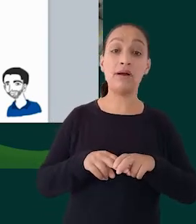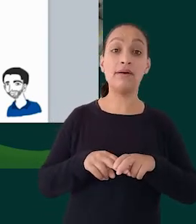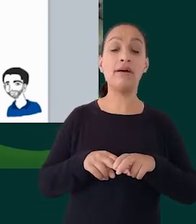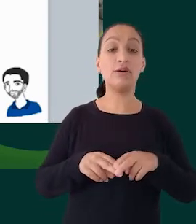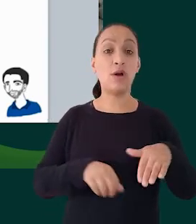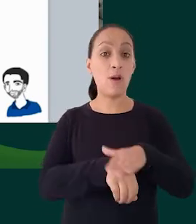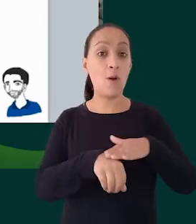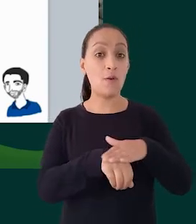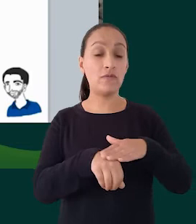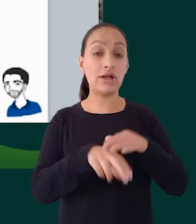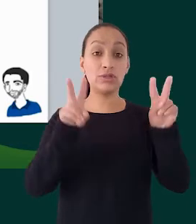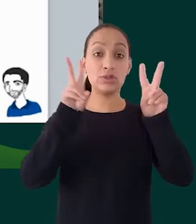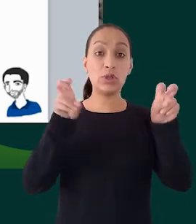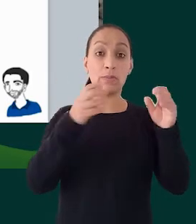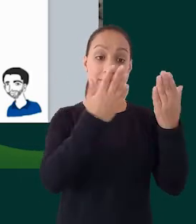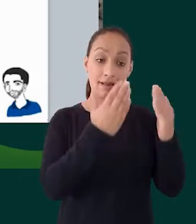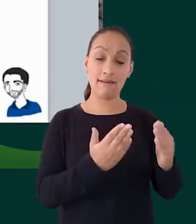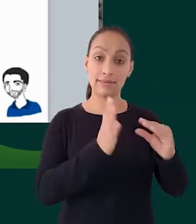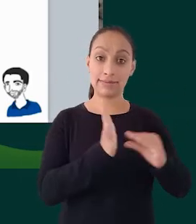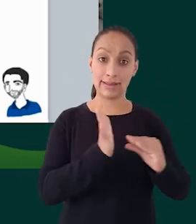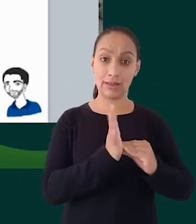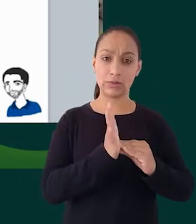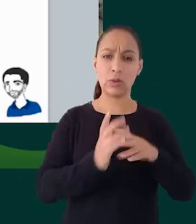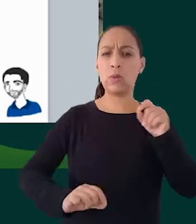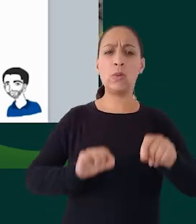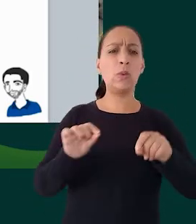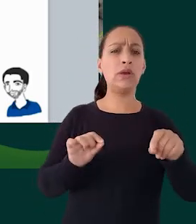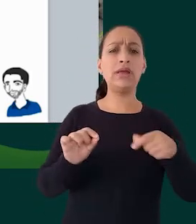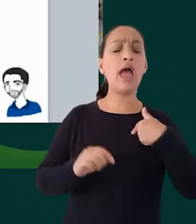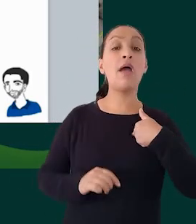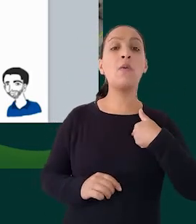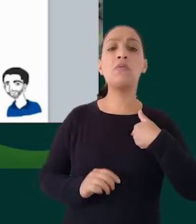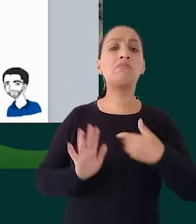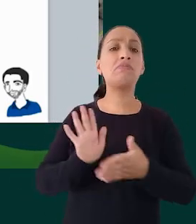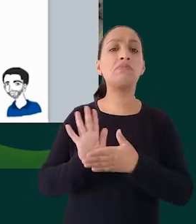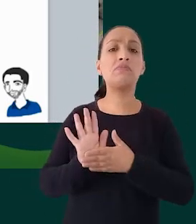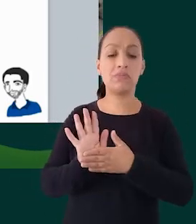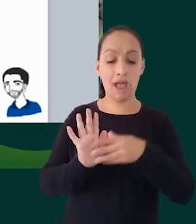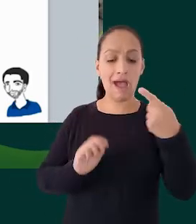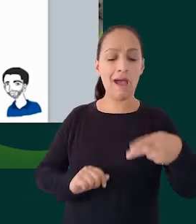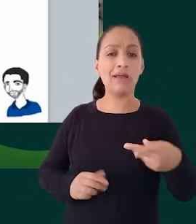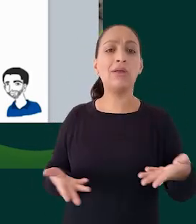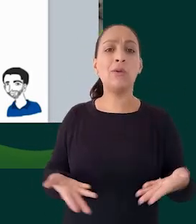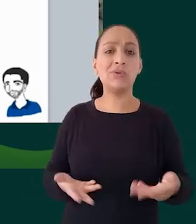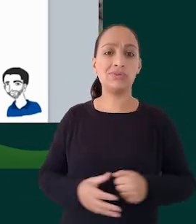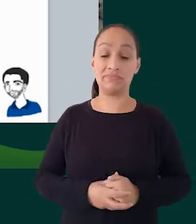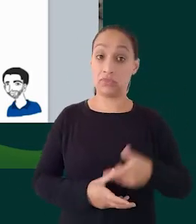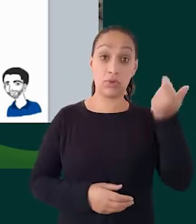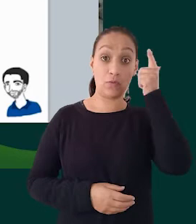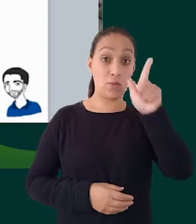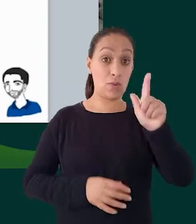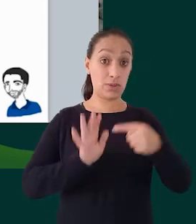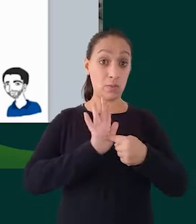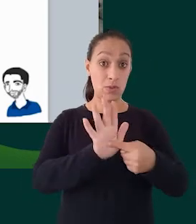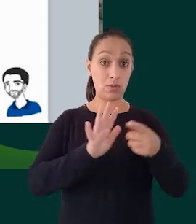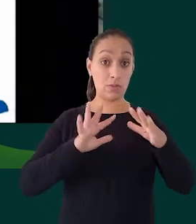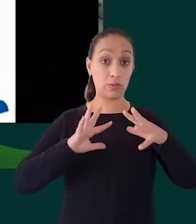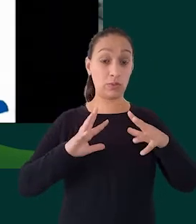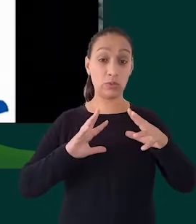a conversa sobre Machine Learning. E o que, que eu pretendo fazer aqui, tá? Eu não vou conseguir mostrar Machine Learning para